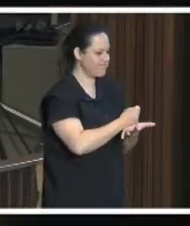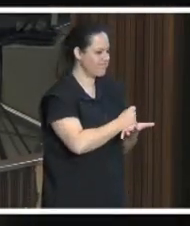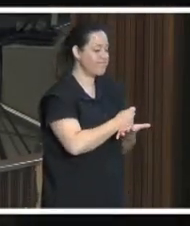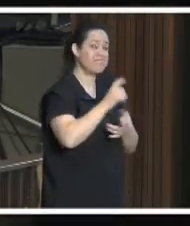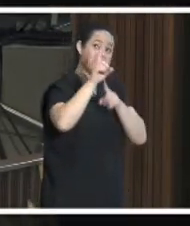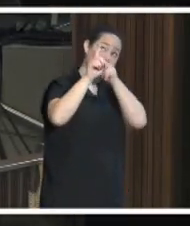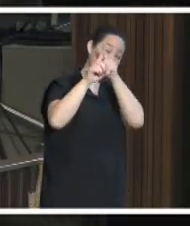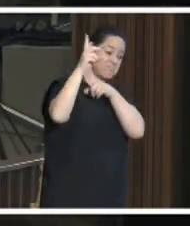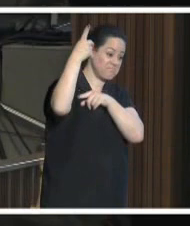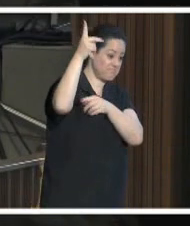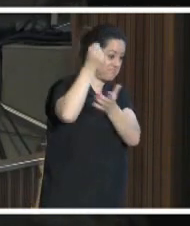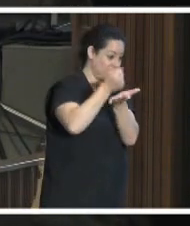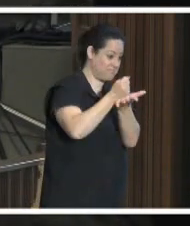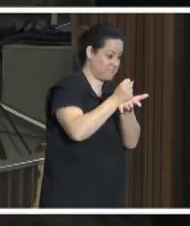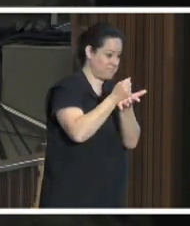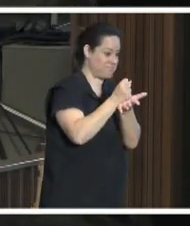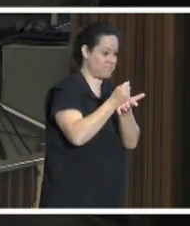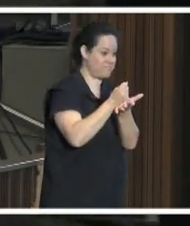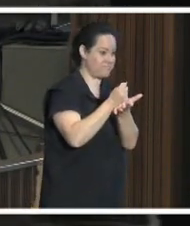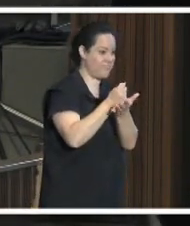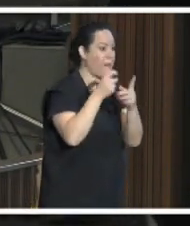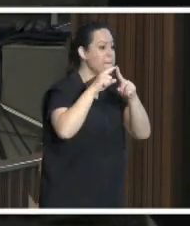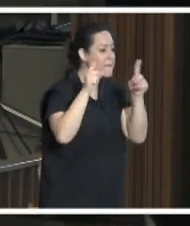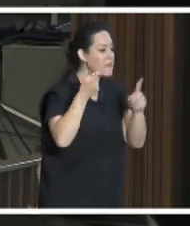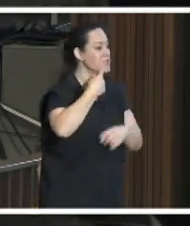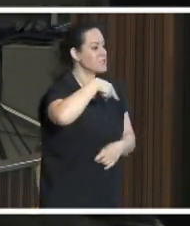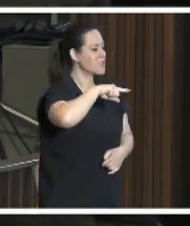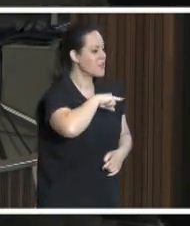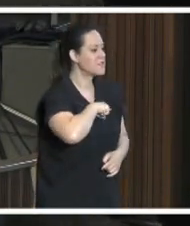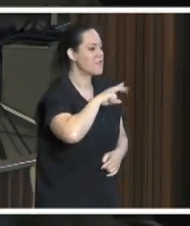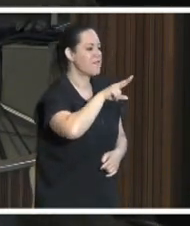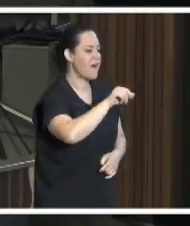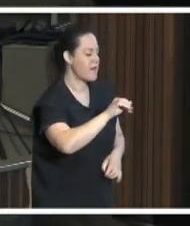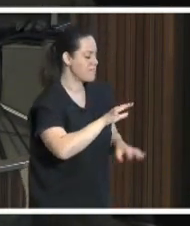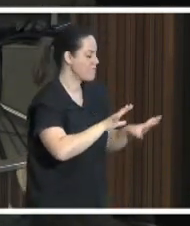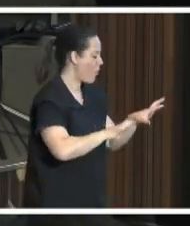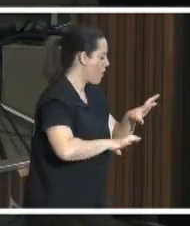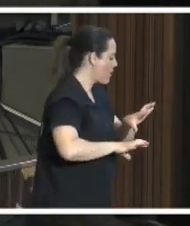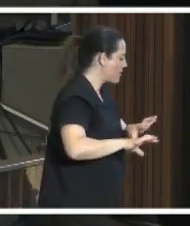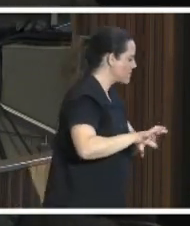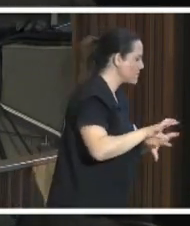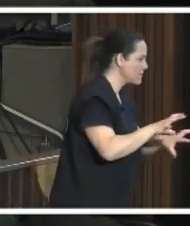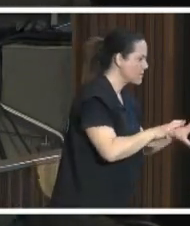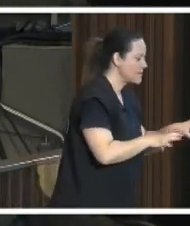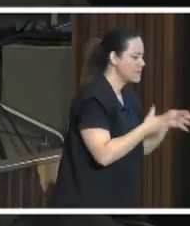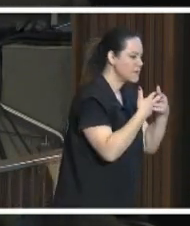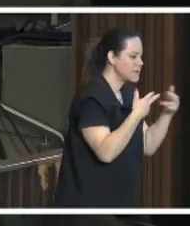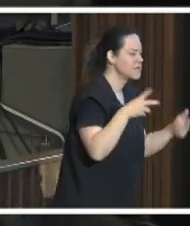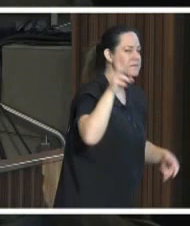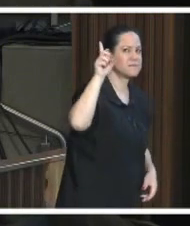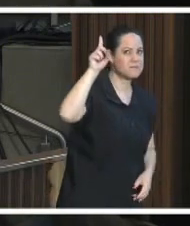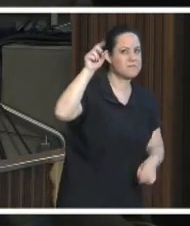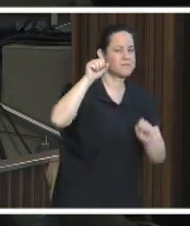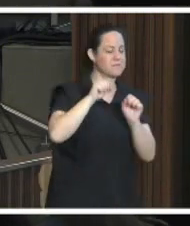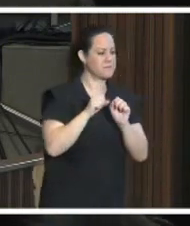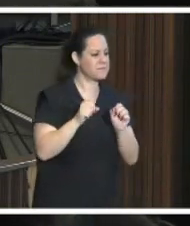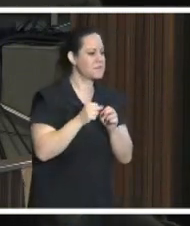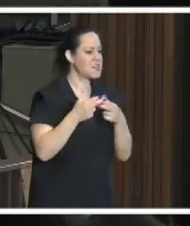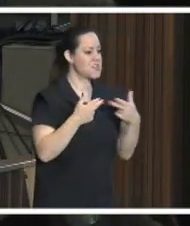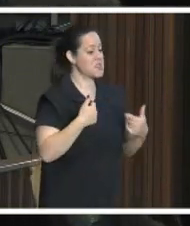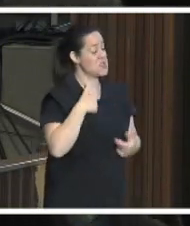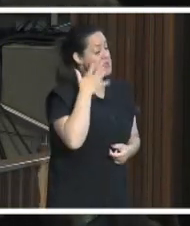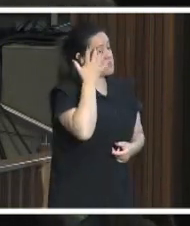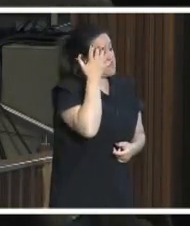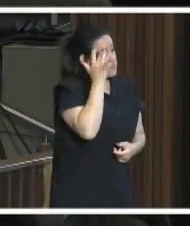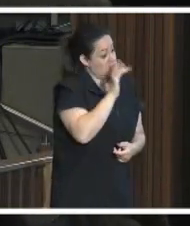o Senhor. Mas a gente vai separando as peças. E a gente diz, o Senhor está mexendo aqui. E eu não sei